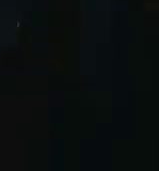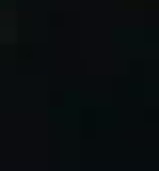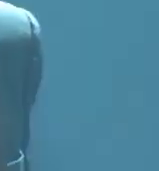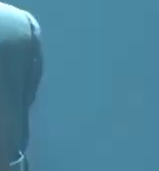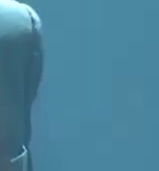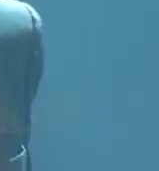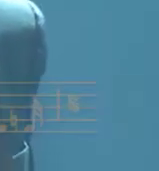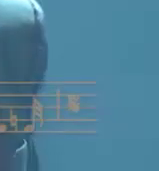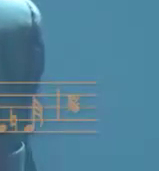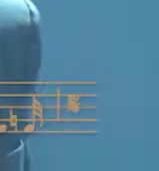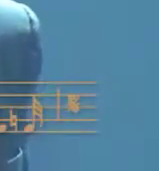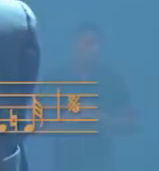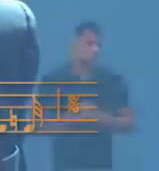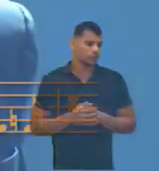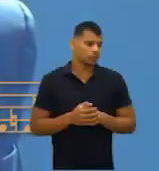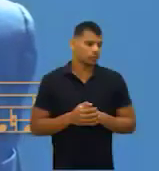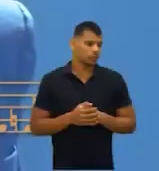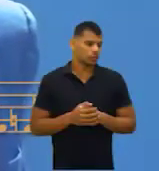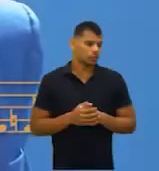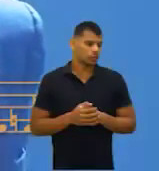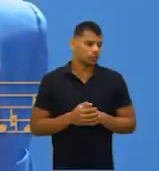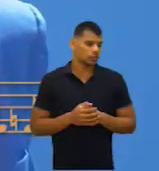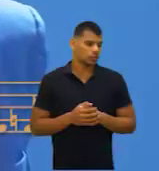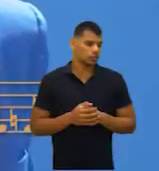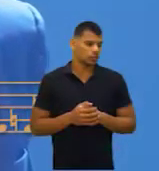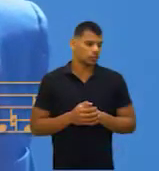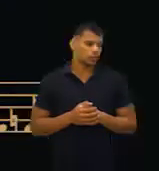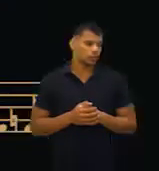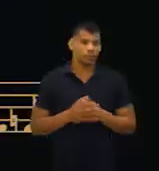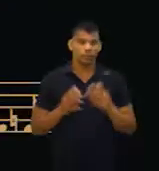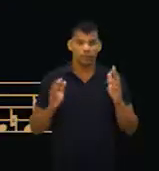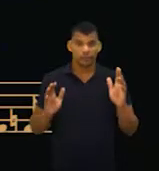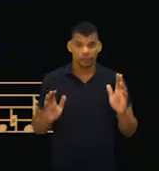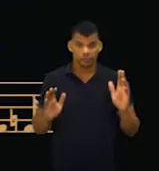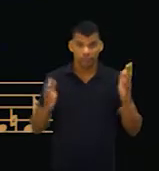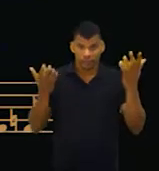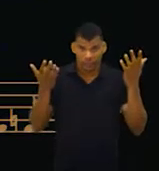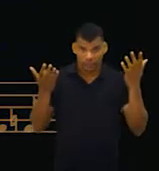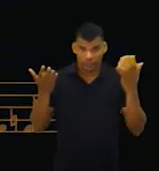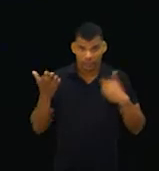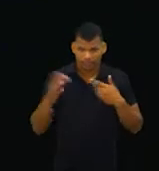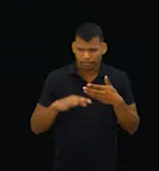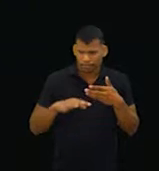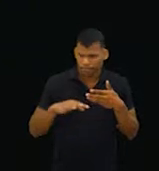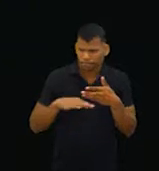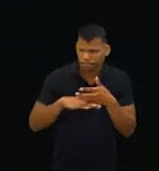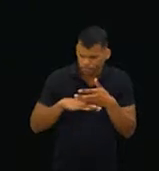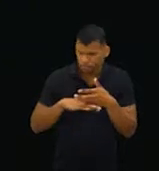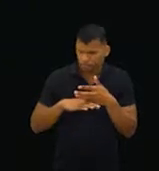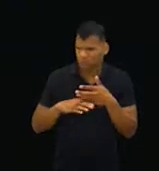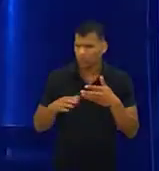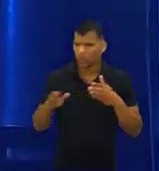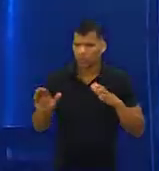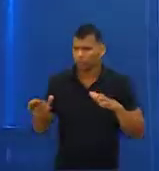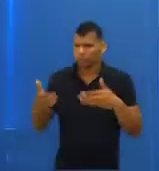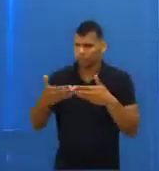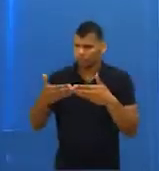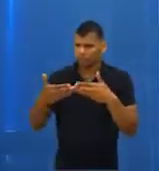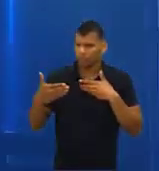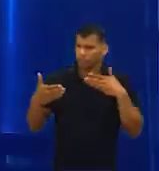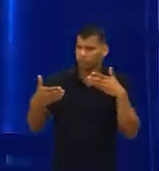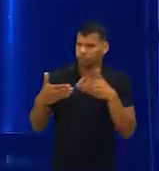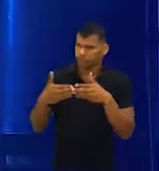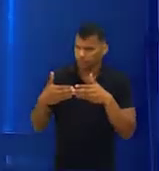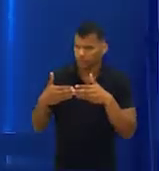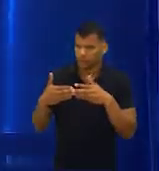oh, só viviam dando detalhe. Barrados do baile, oh, que meu amor